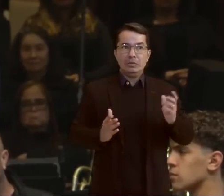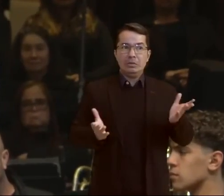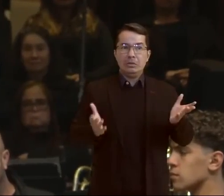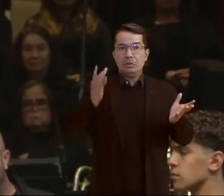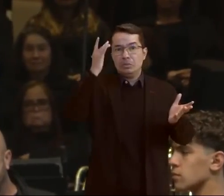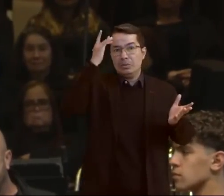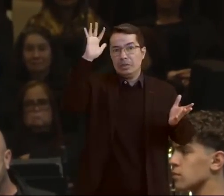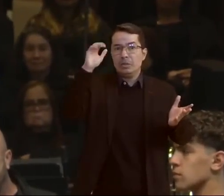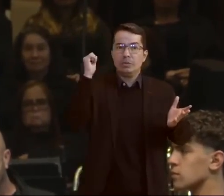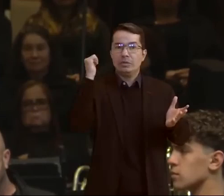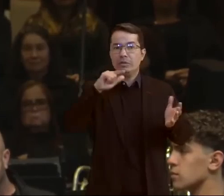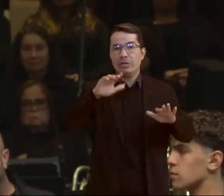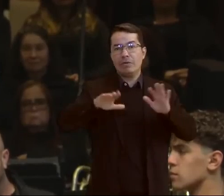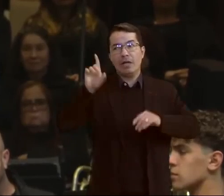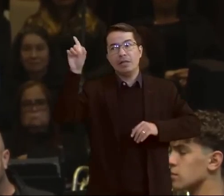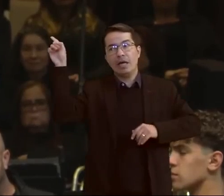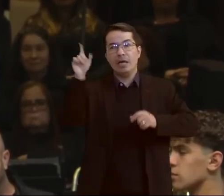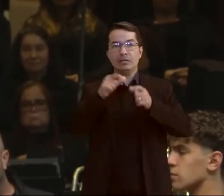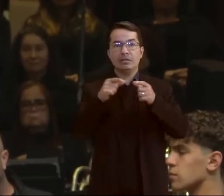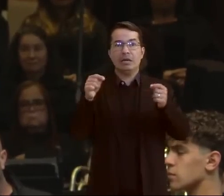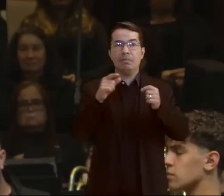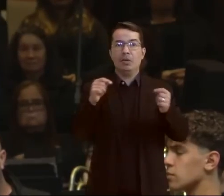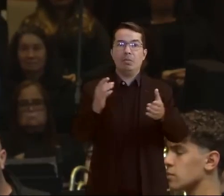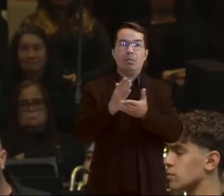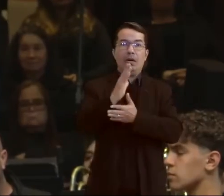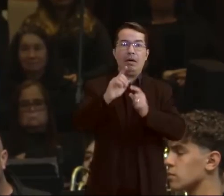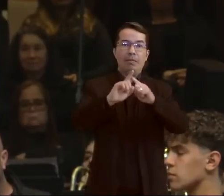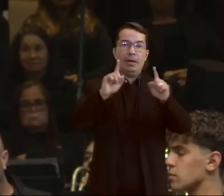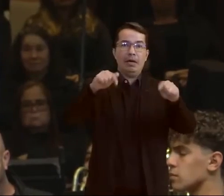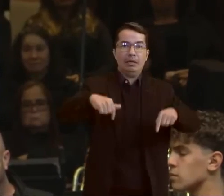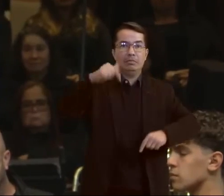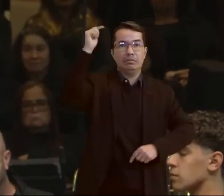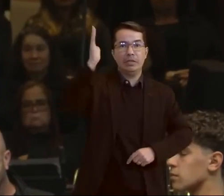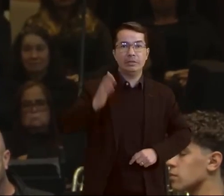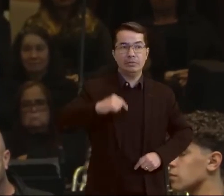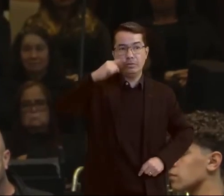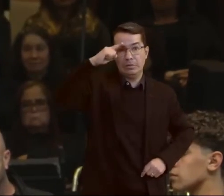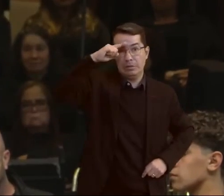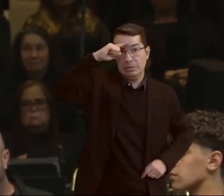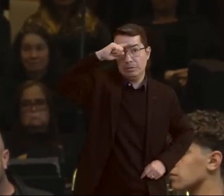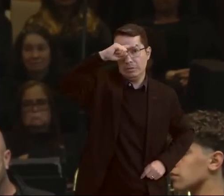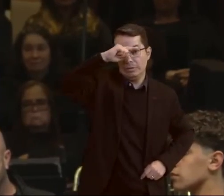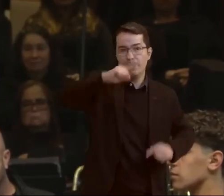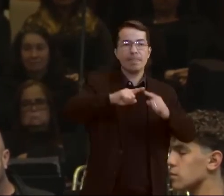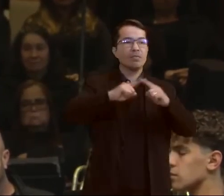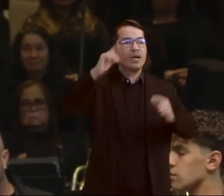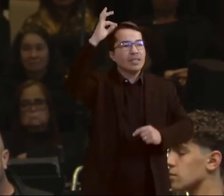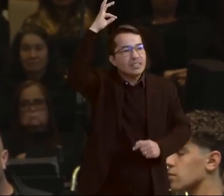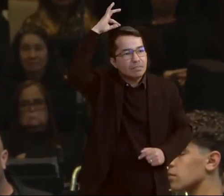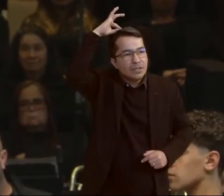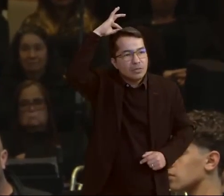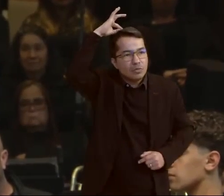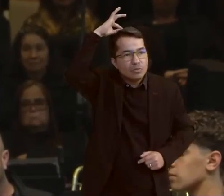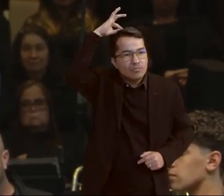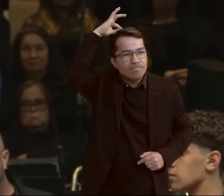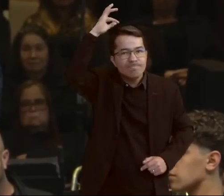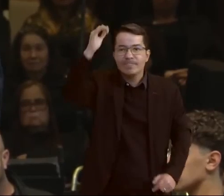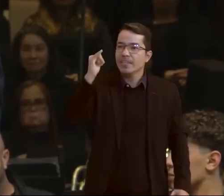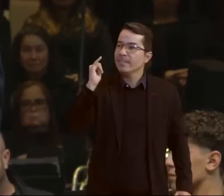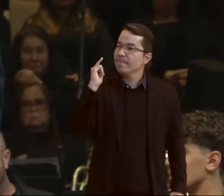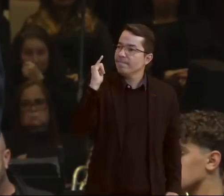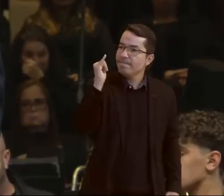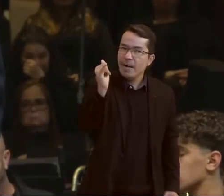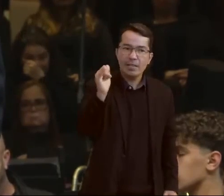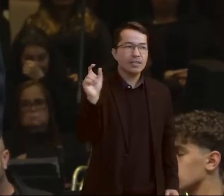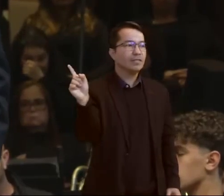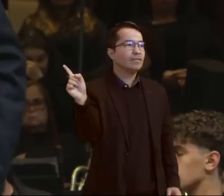não. E aí o Espírito de Deus vai dizer para você assim: filho, você acredita que eu sou